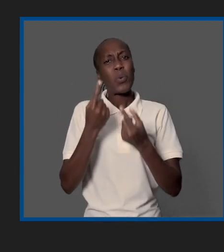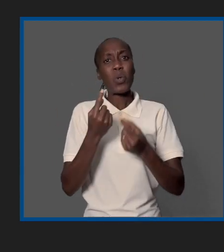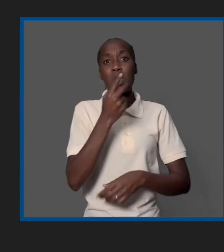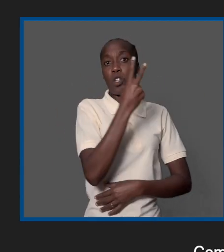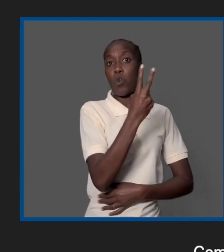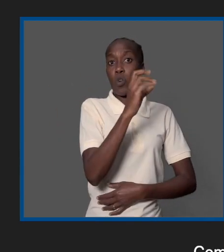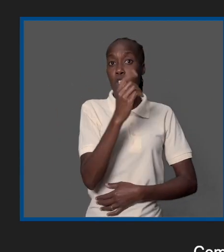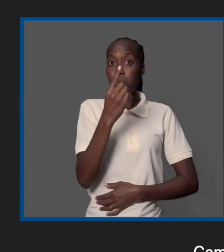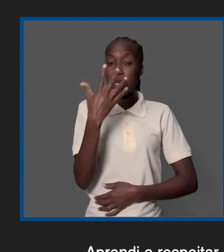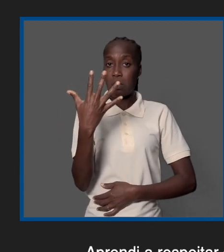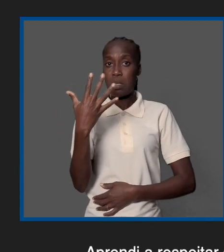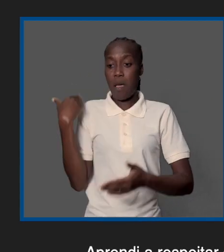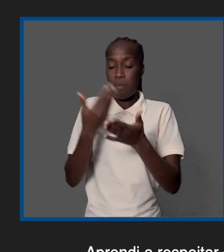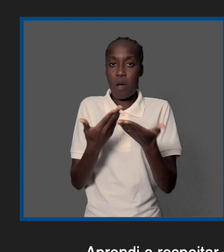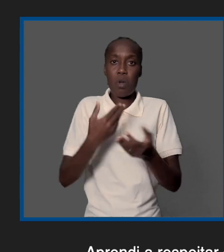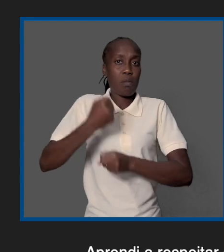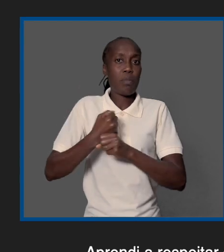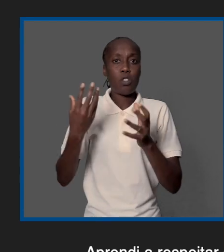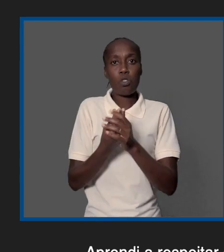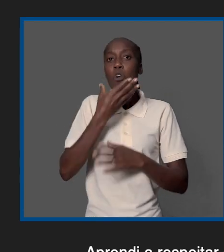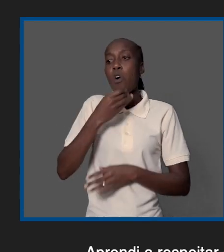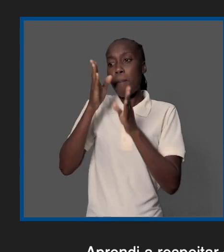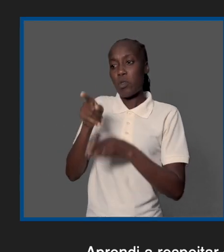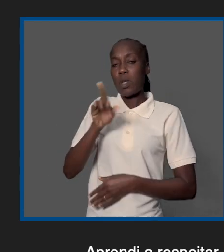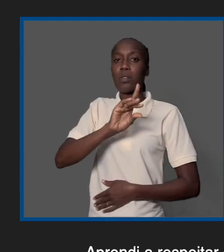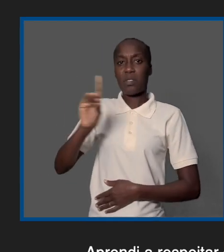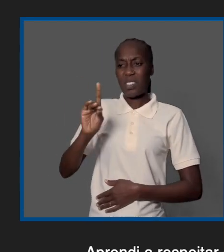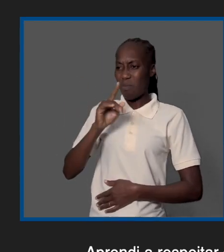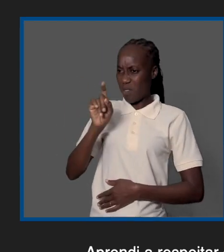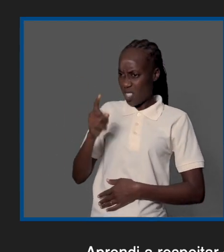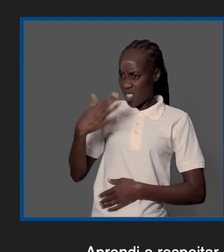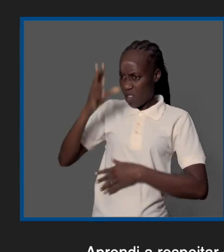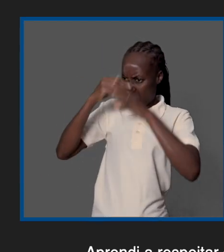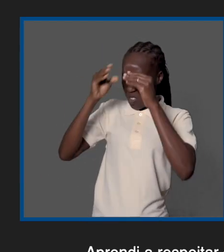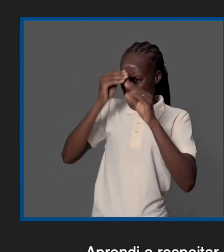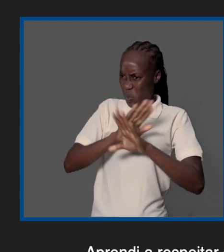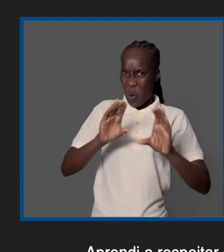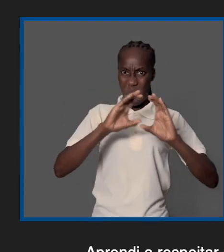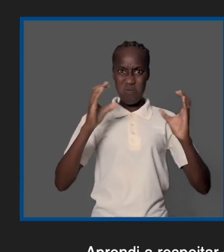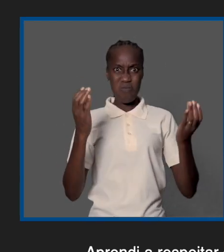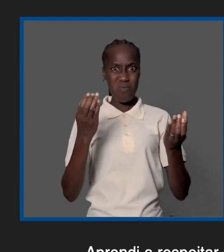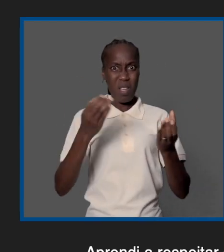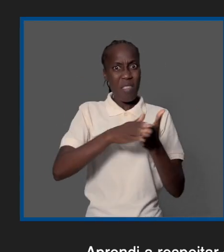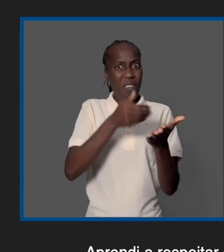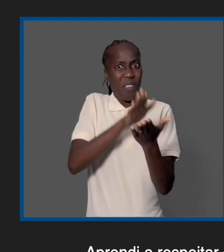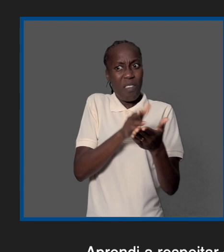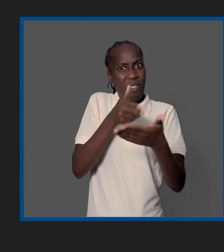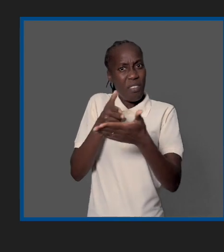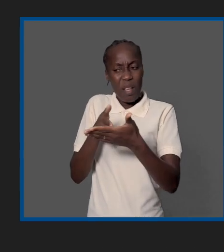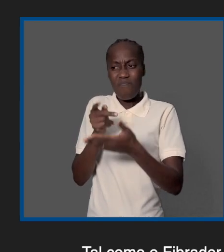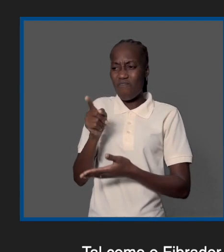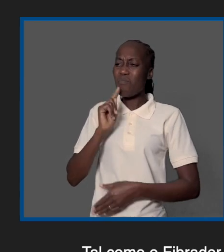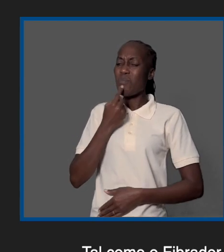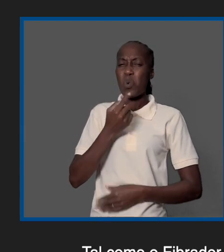muita coisa. Muita coisa. Além de fibrar, aprendi a respeitar os outros, sim, lidar com ele também, sim, muita